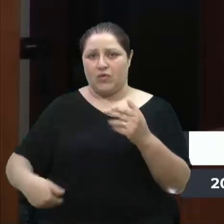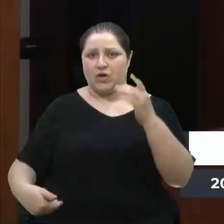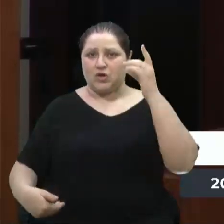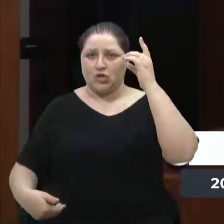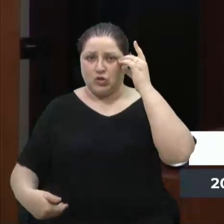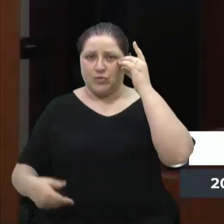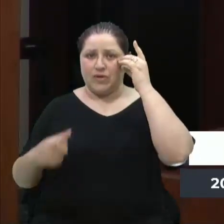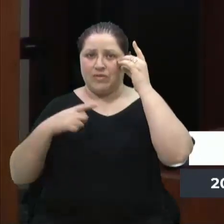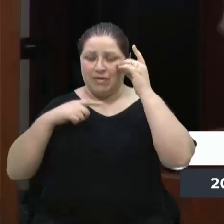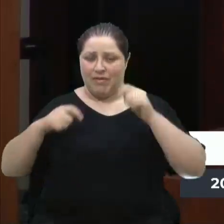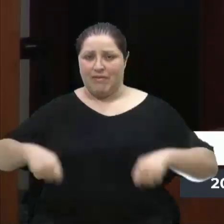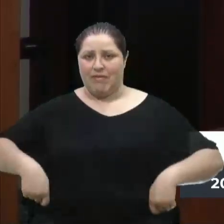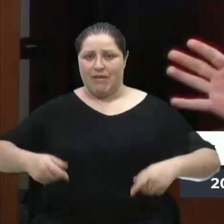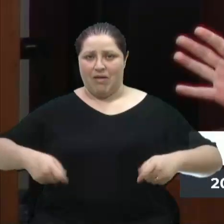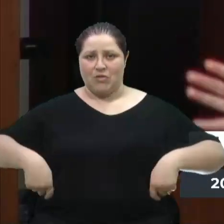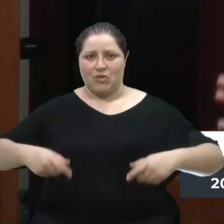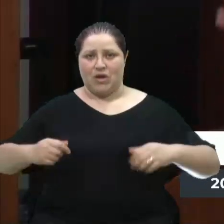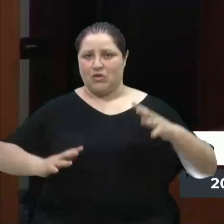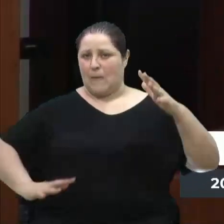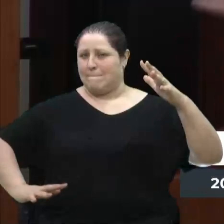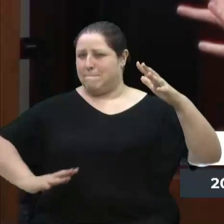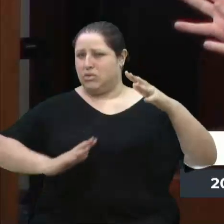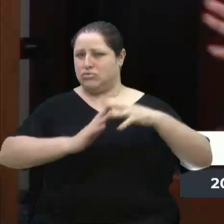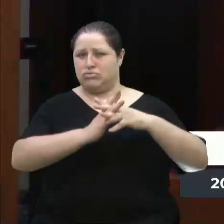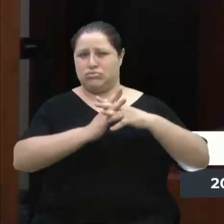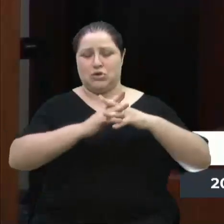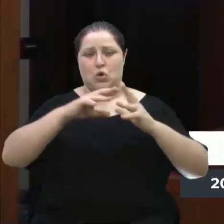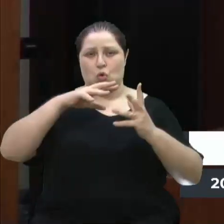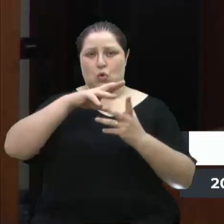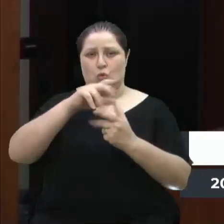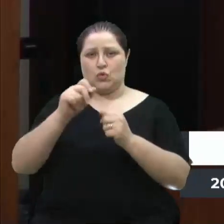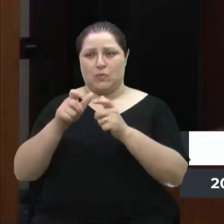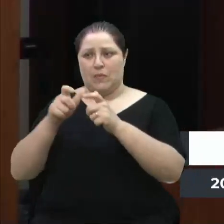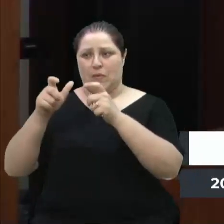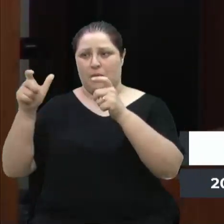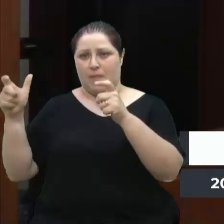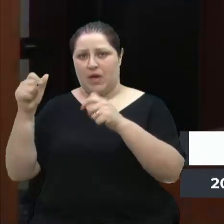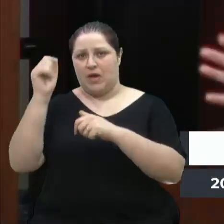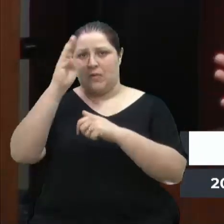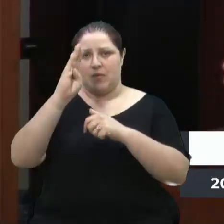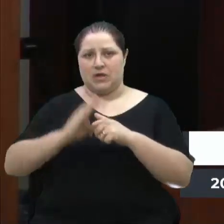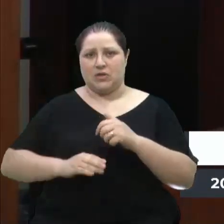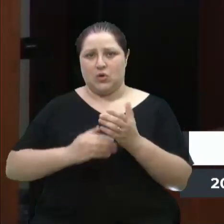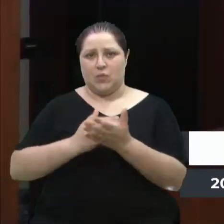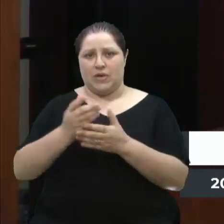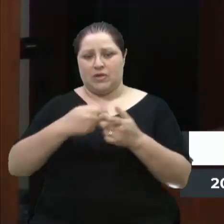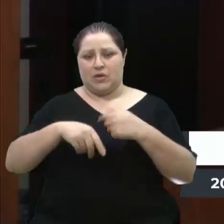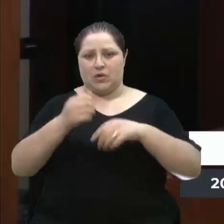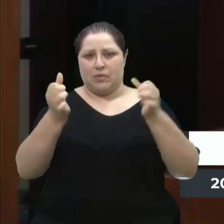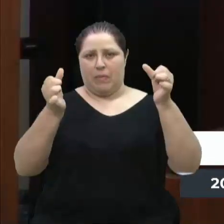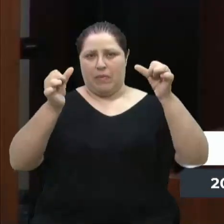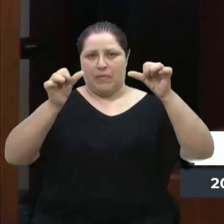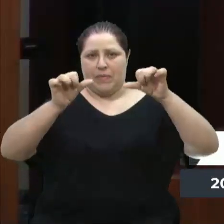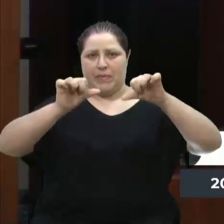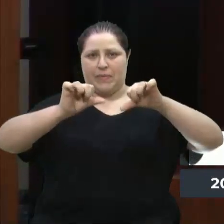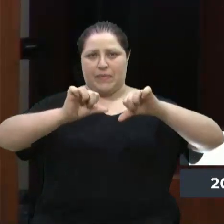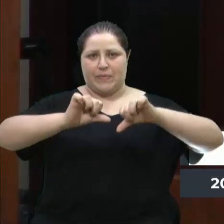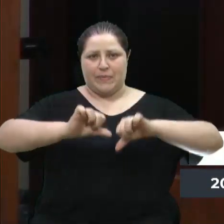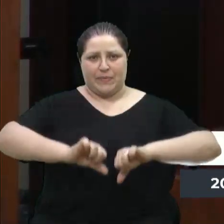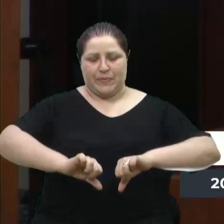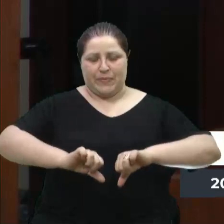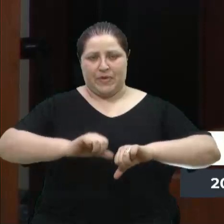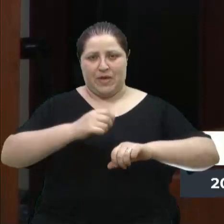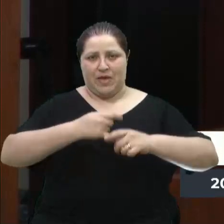as contas foram completamente estouradas, o mundo crescia, nós entramos em depressão econômica e a inflação